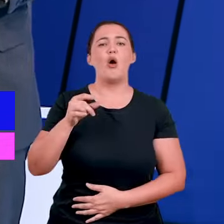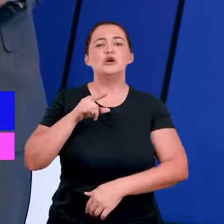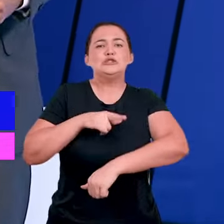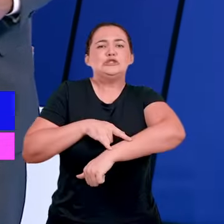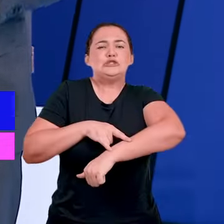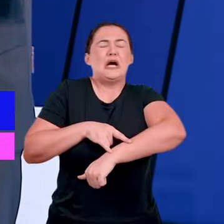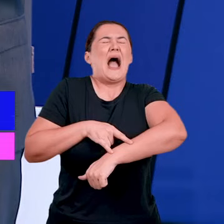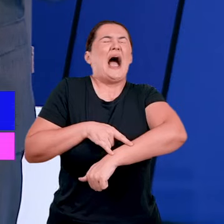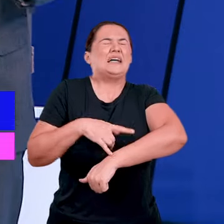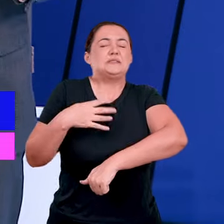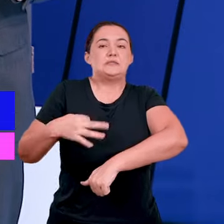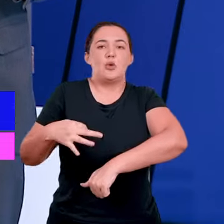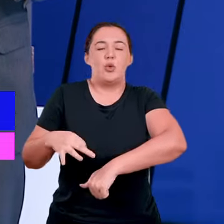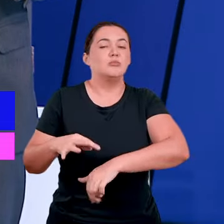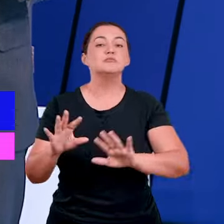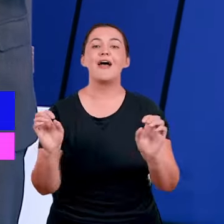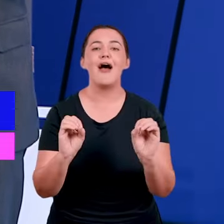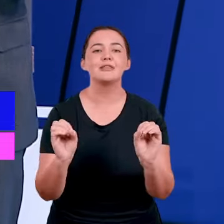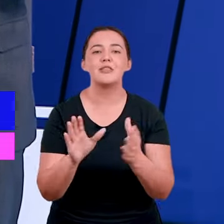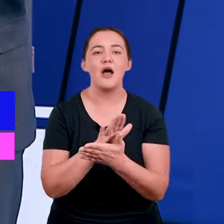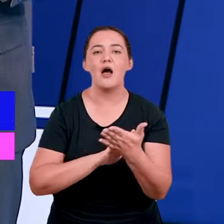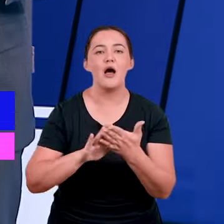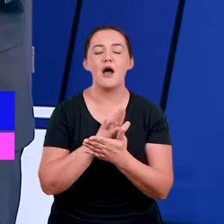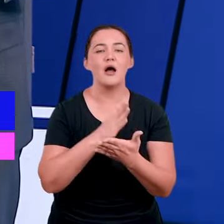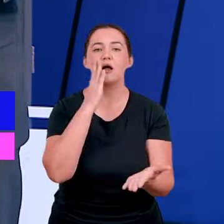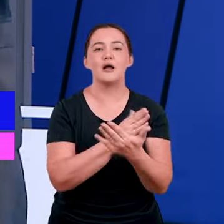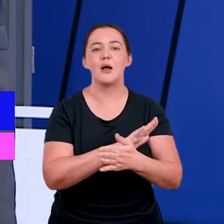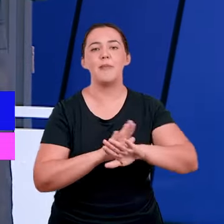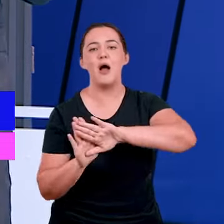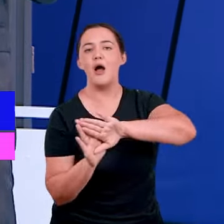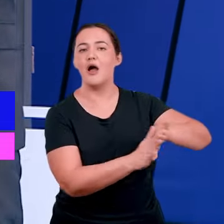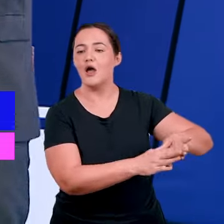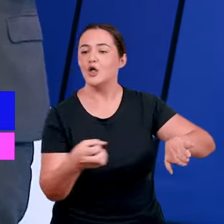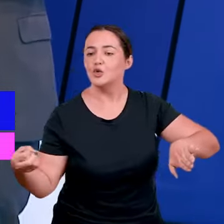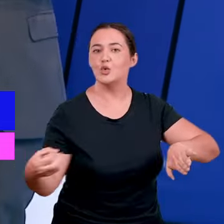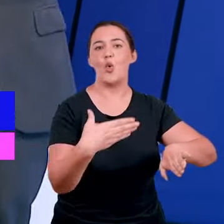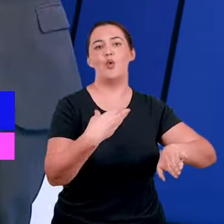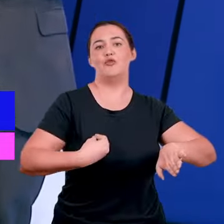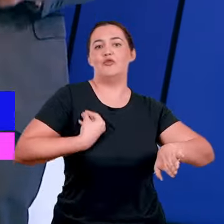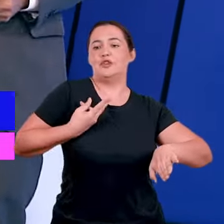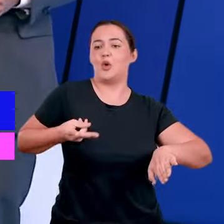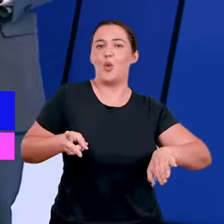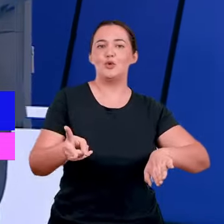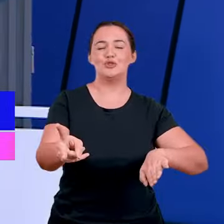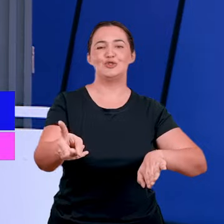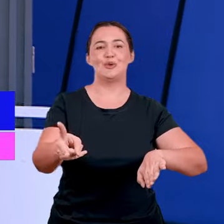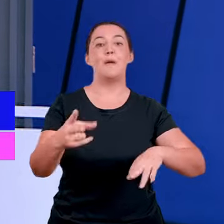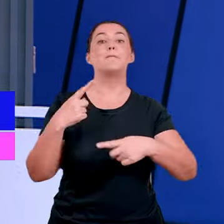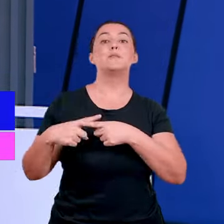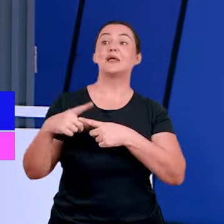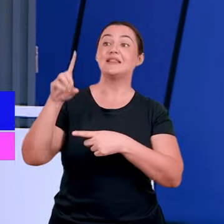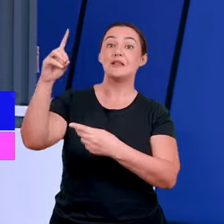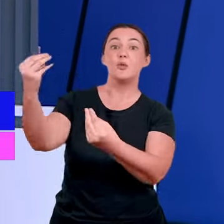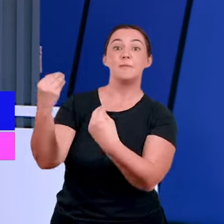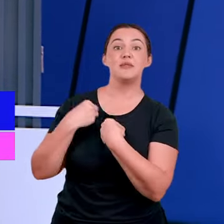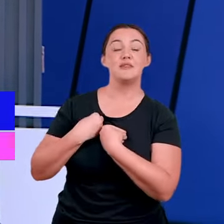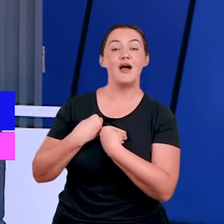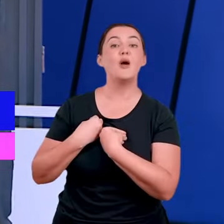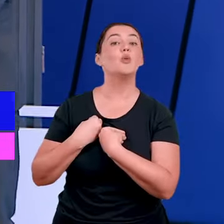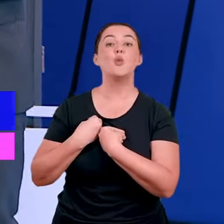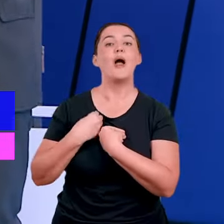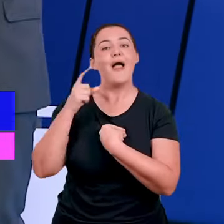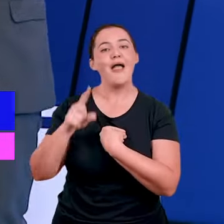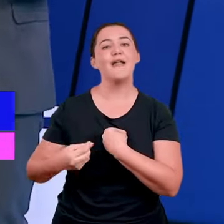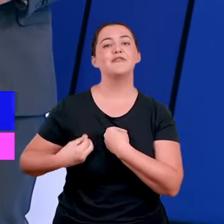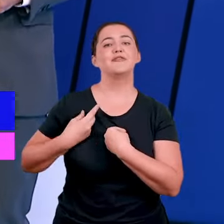ter pedra no rim, não vai ter mais nada disso. Isso tudo vai passar. É a nossa esperança, é a motivação que a gente continua vivendo. Porque o que Deus tem para mim e